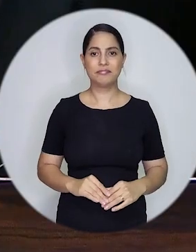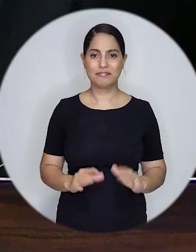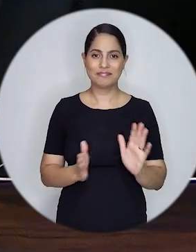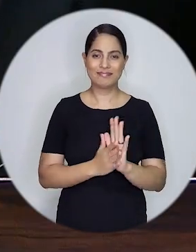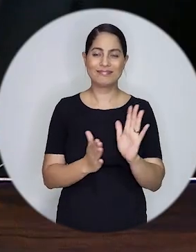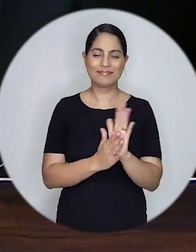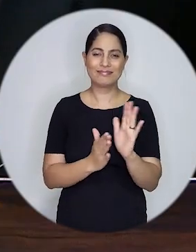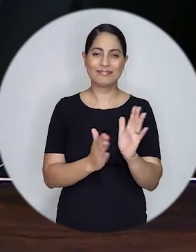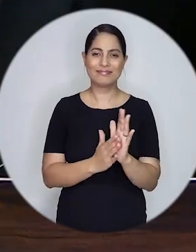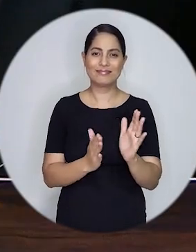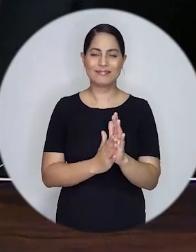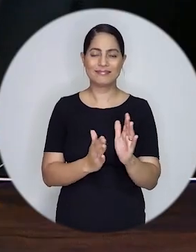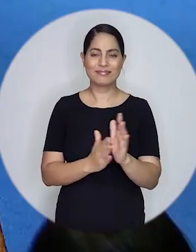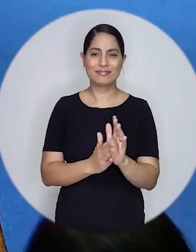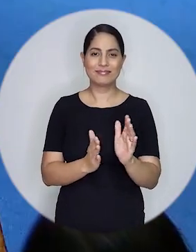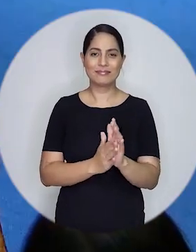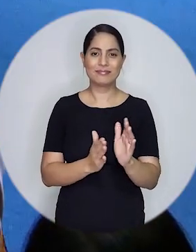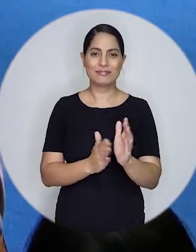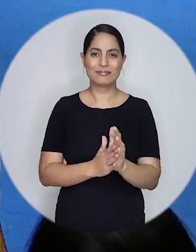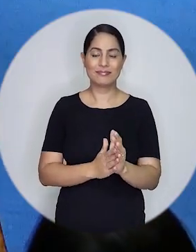nenhuma abstenção.